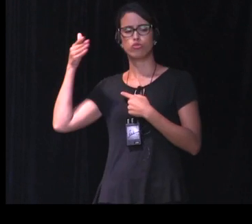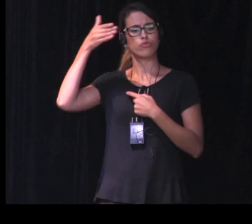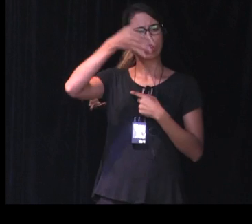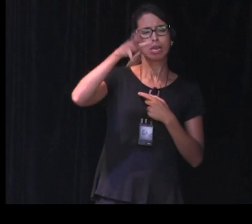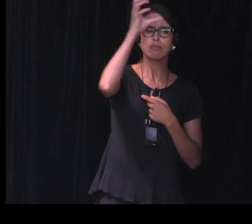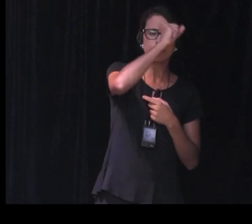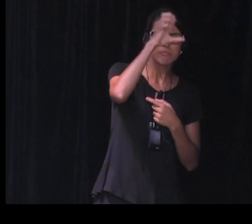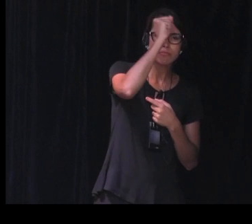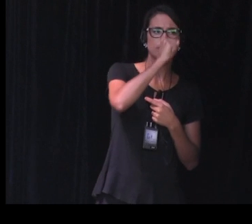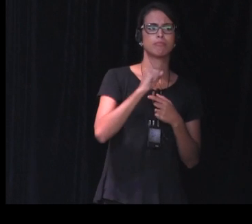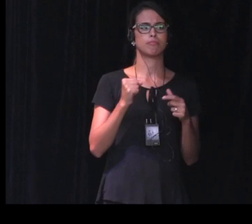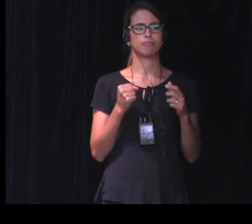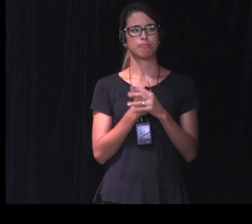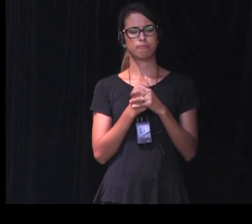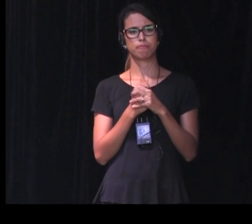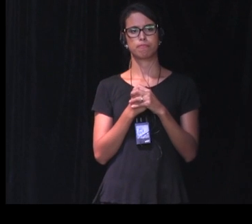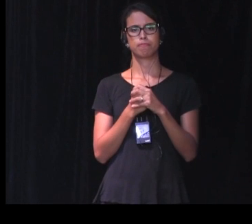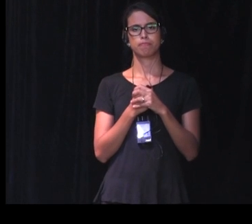a sociedade possa aprender